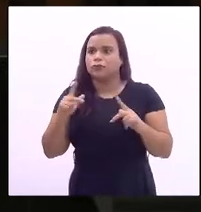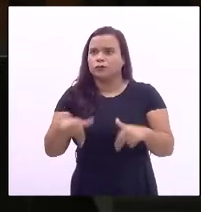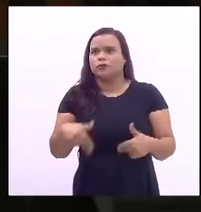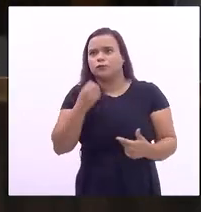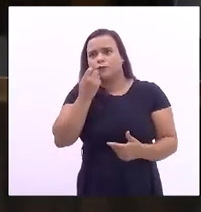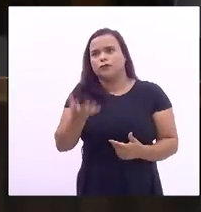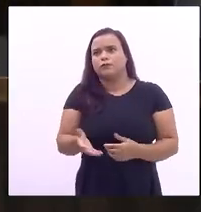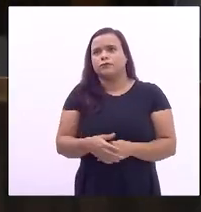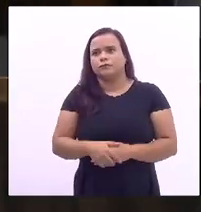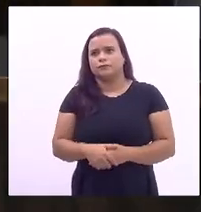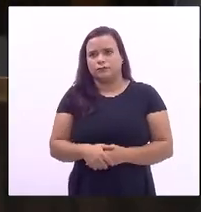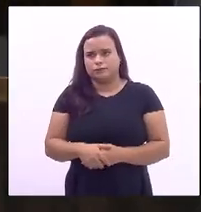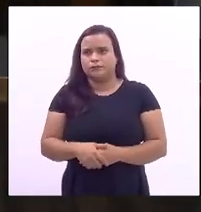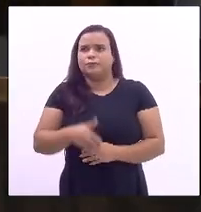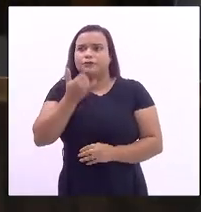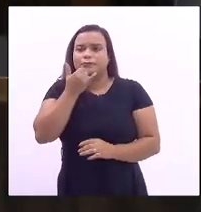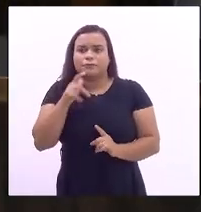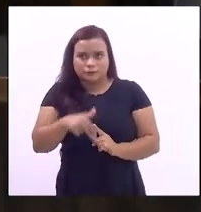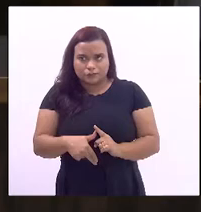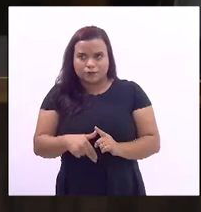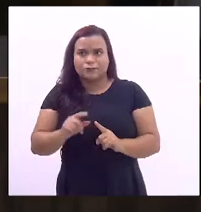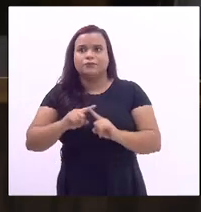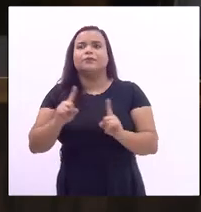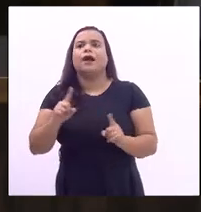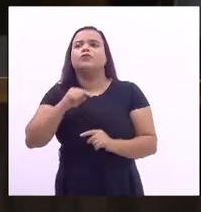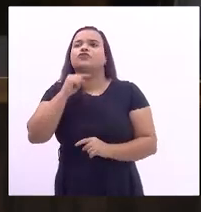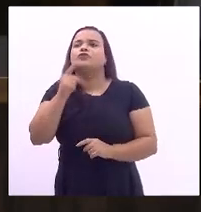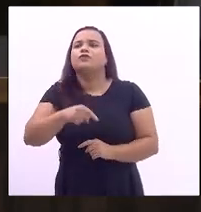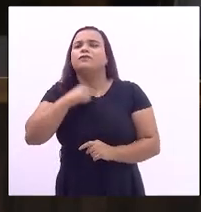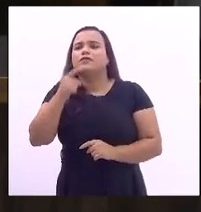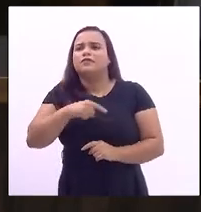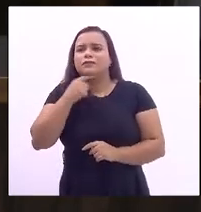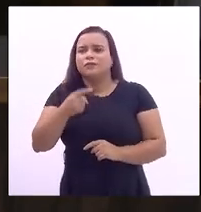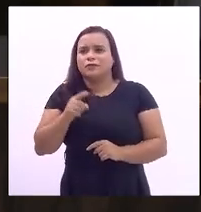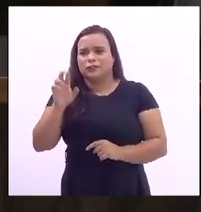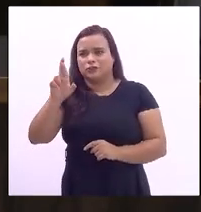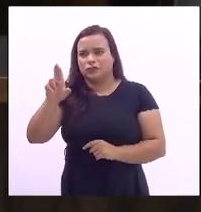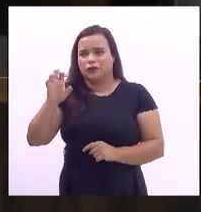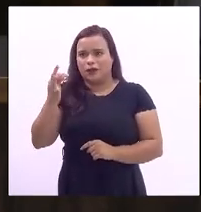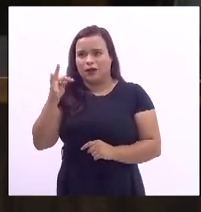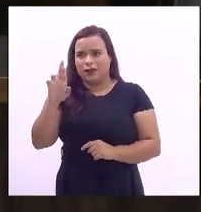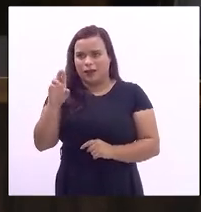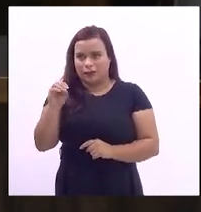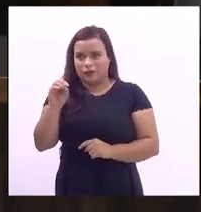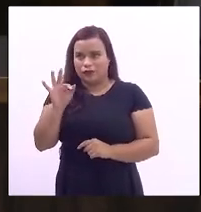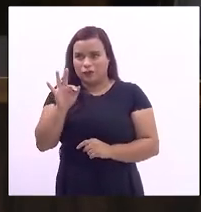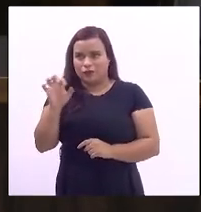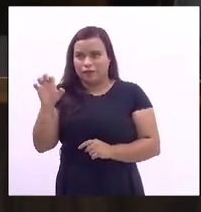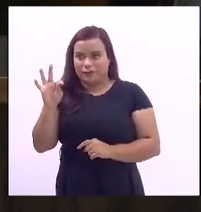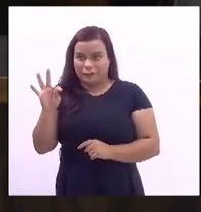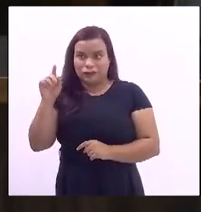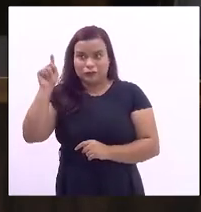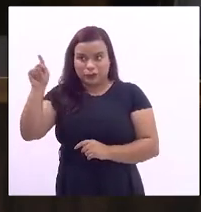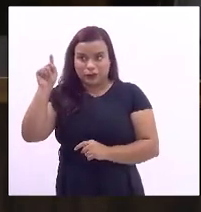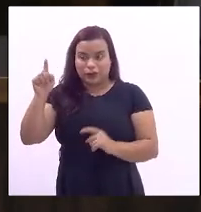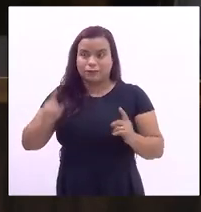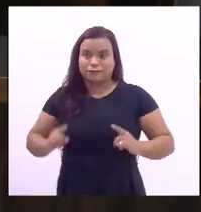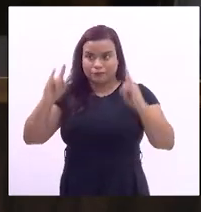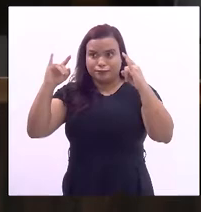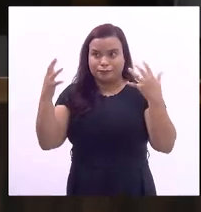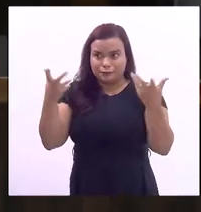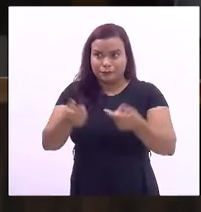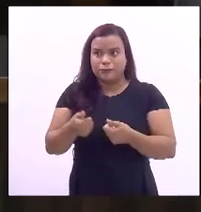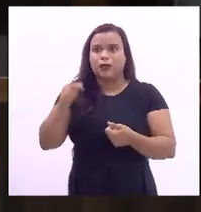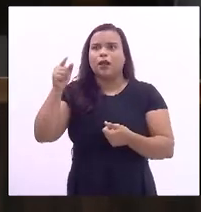realmente ou mais perdão Flávio mas duvido que o retrofit vossa excelência' ela se não sabia vai saber agora